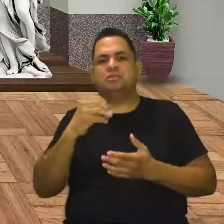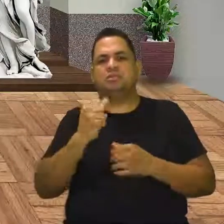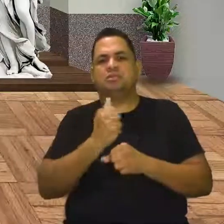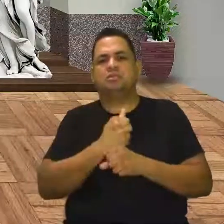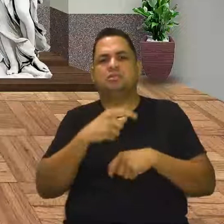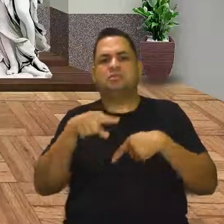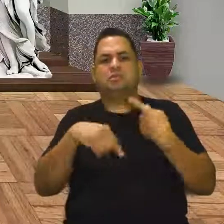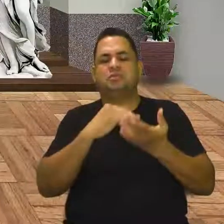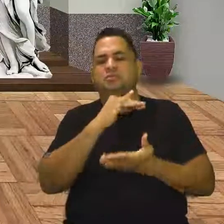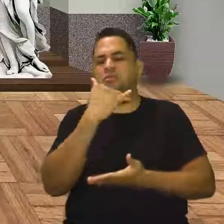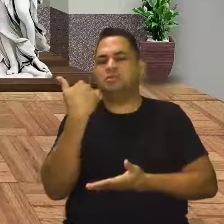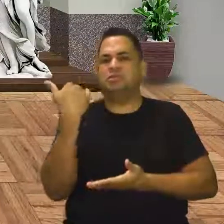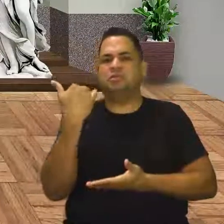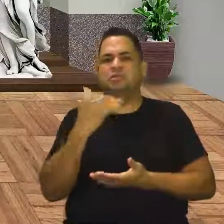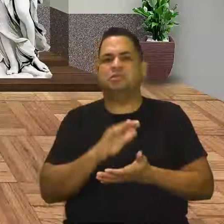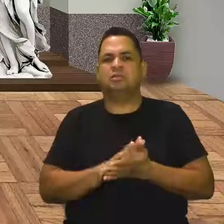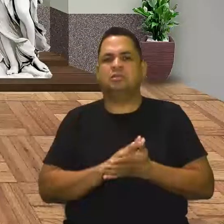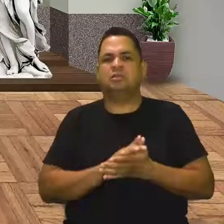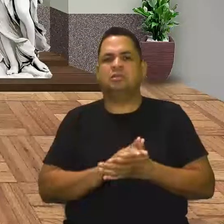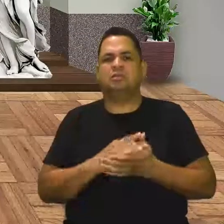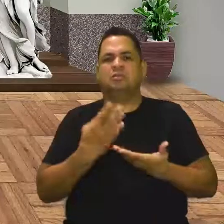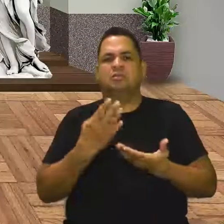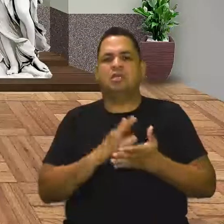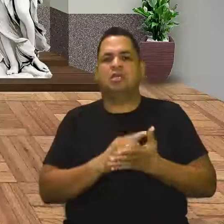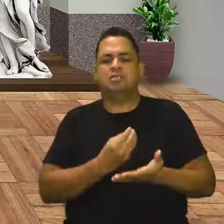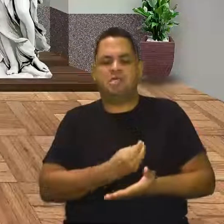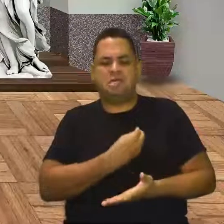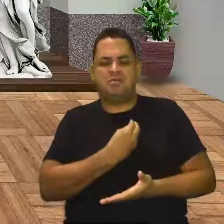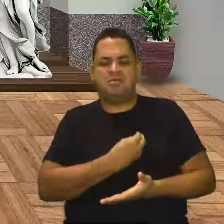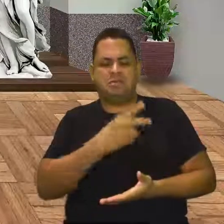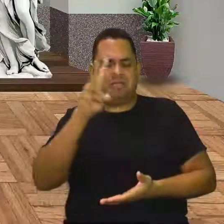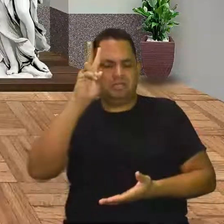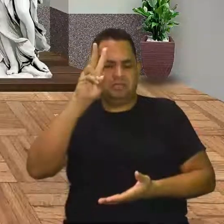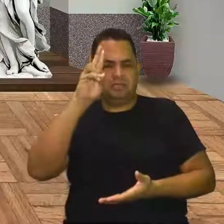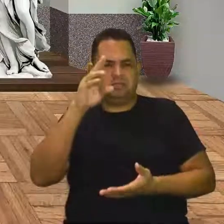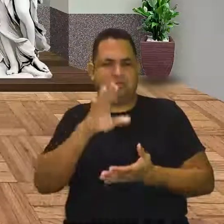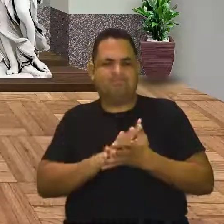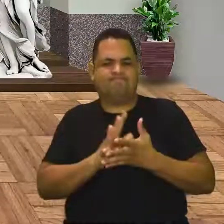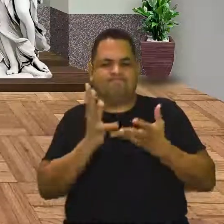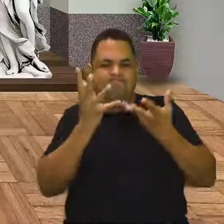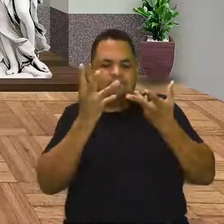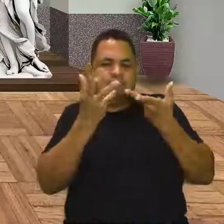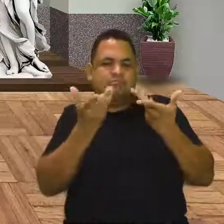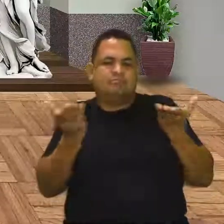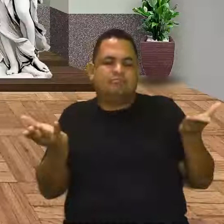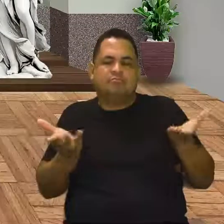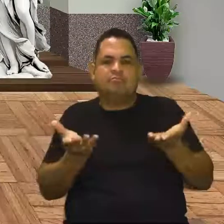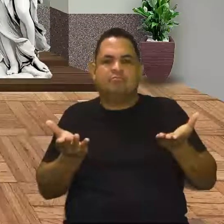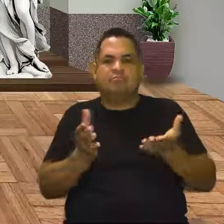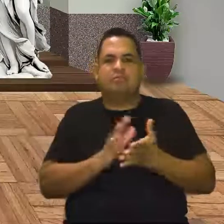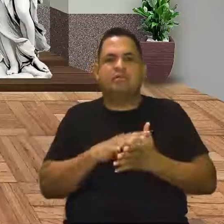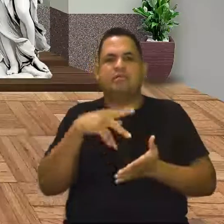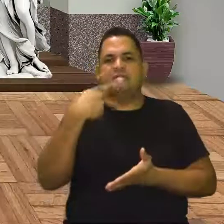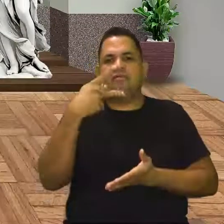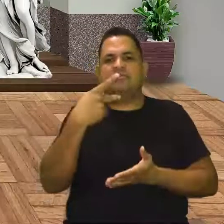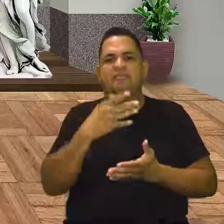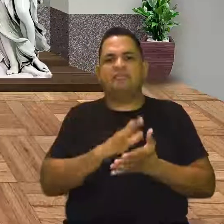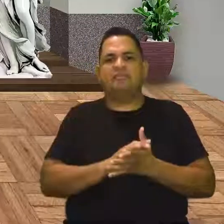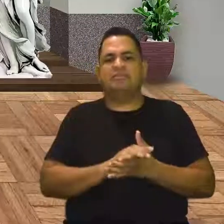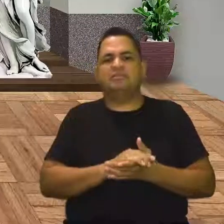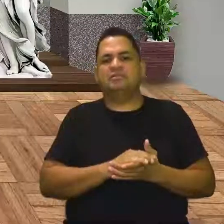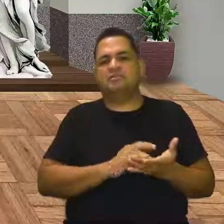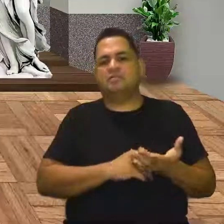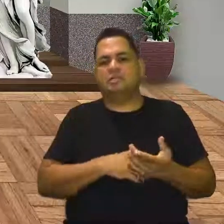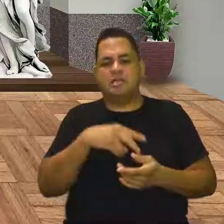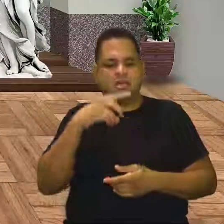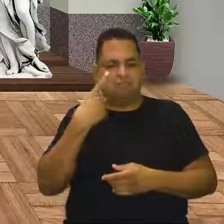veio a falecer. Mas a biografia de Dom Pedro II é apaixonante. Eu falo isso porque eu já leio